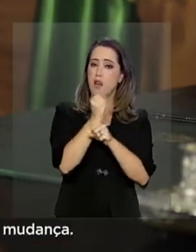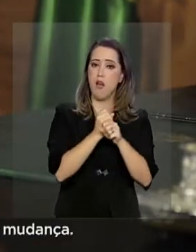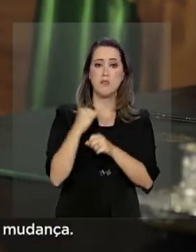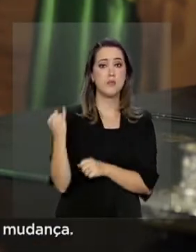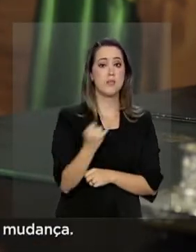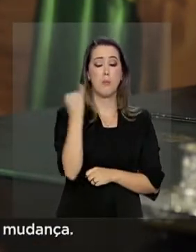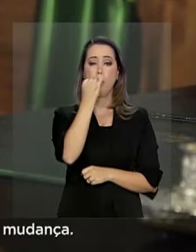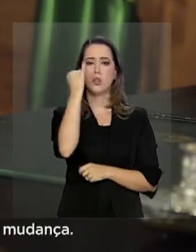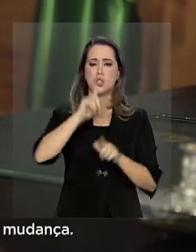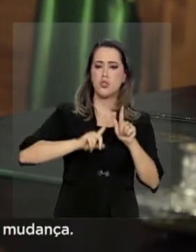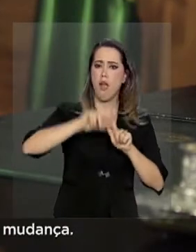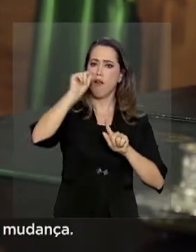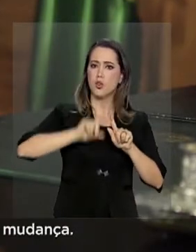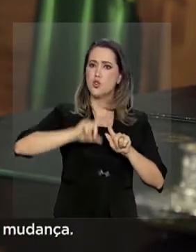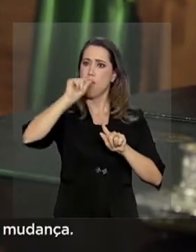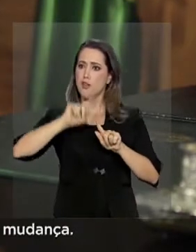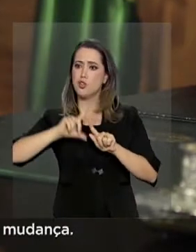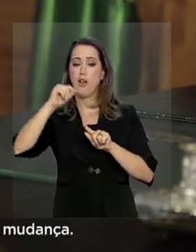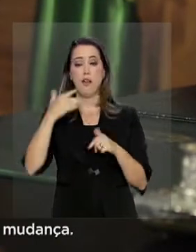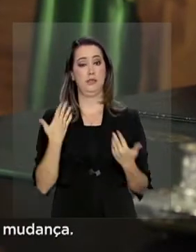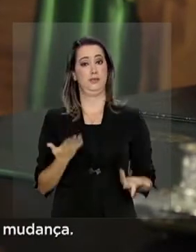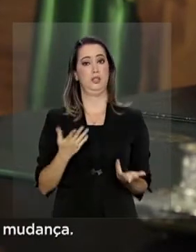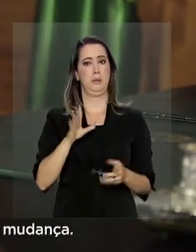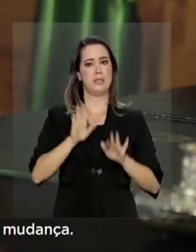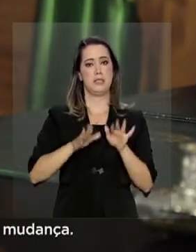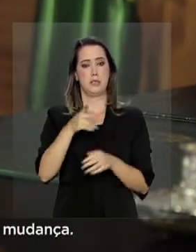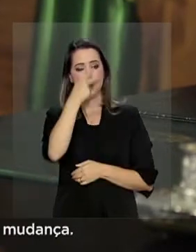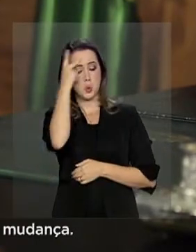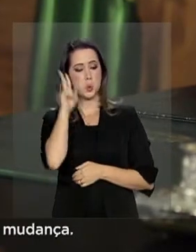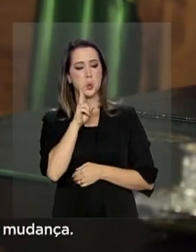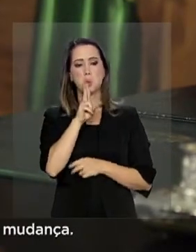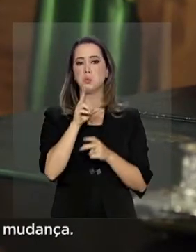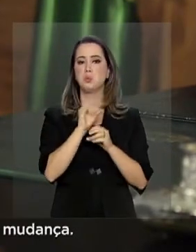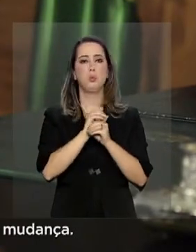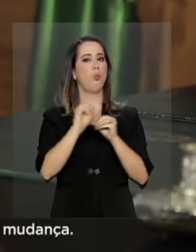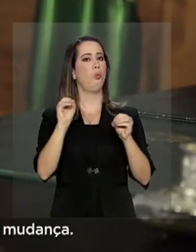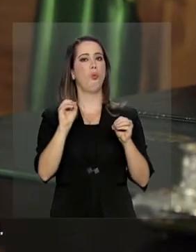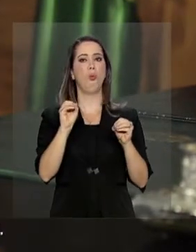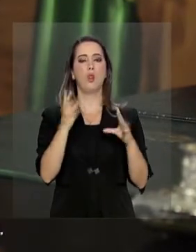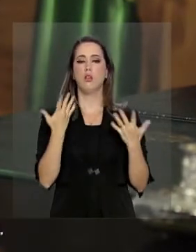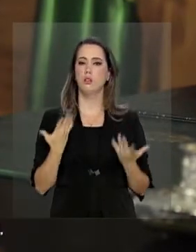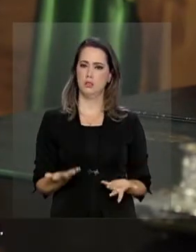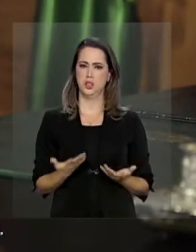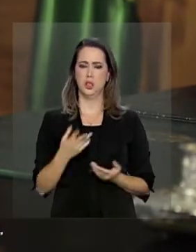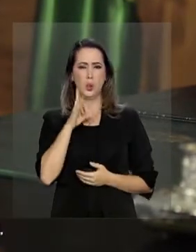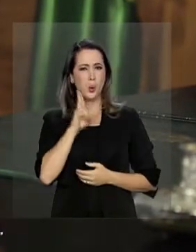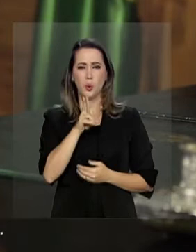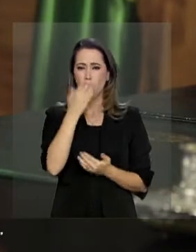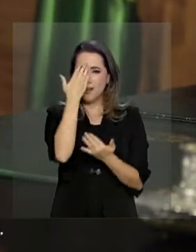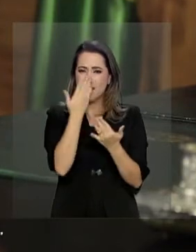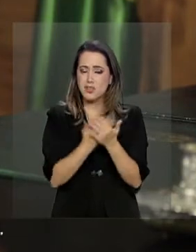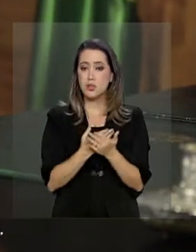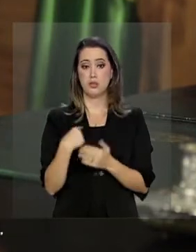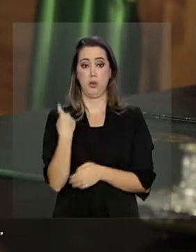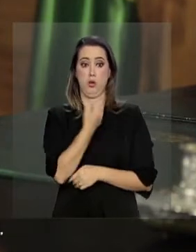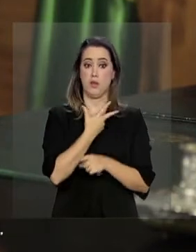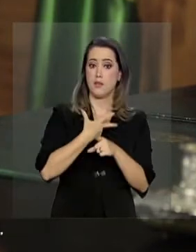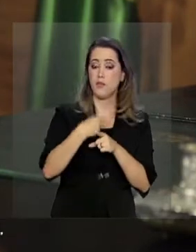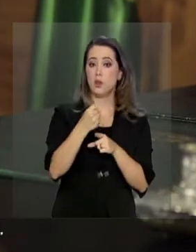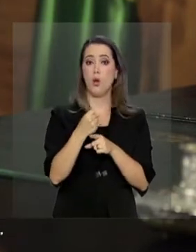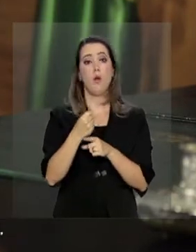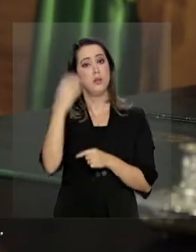recordes após recordes mas muitos teimam em não perceber a mudança em não admitir o nosso sucesso